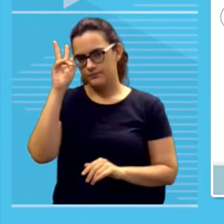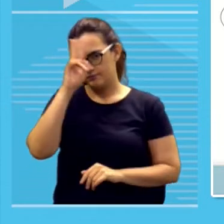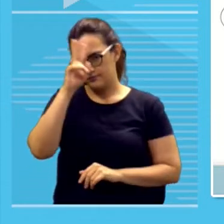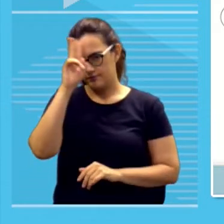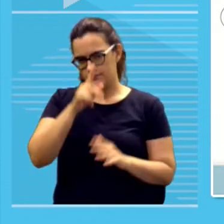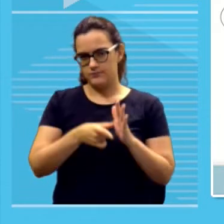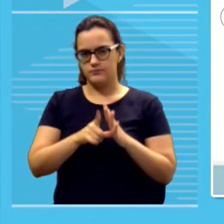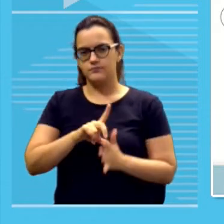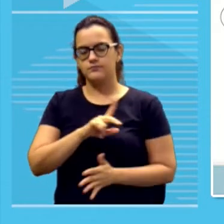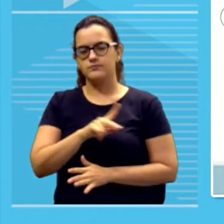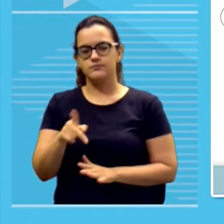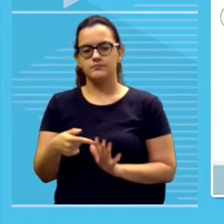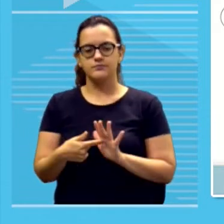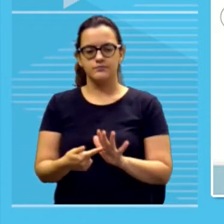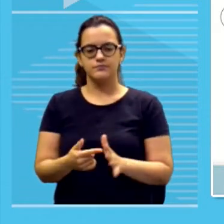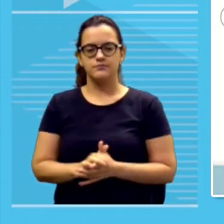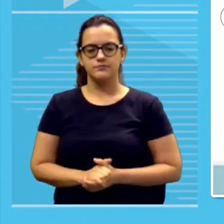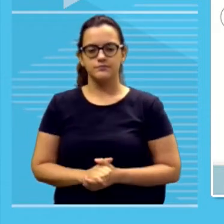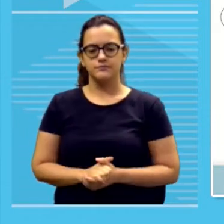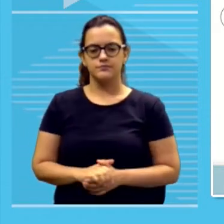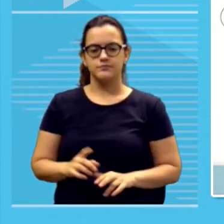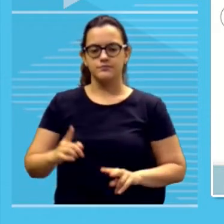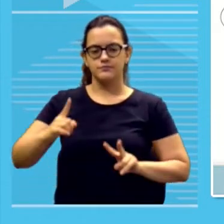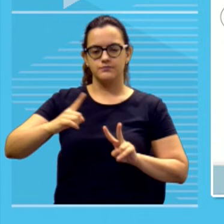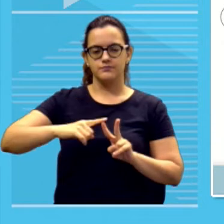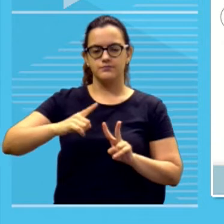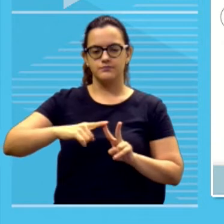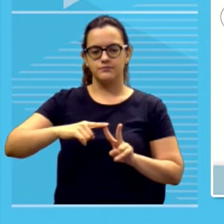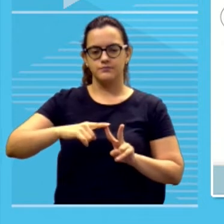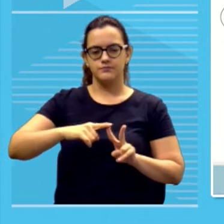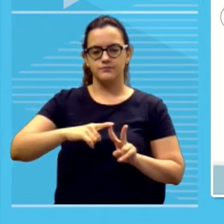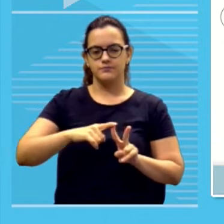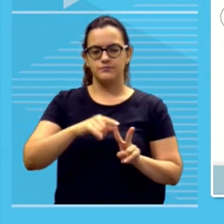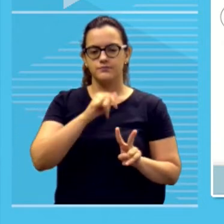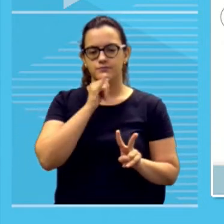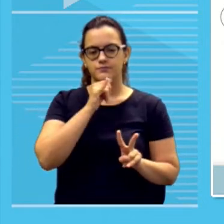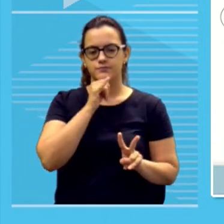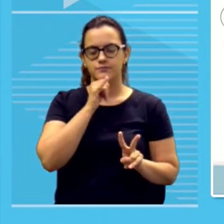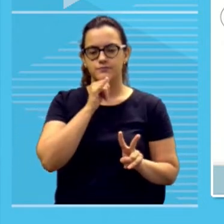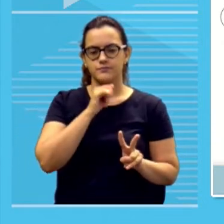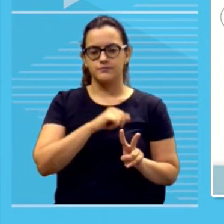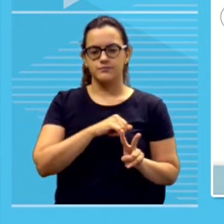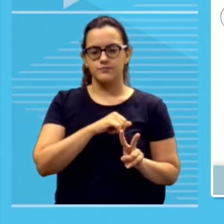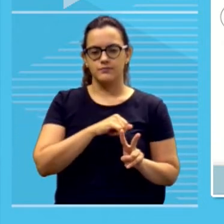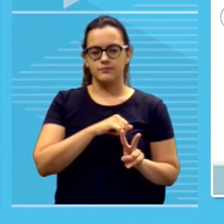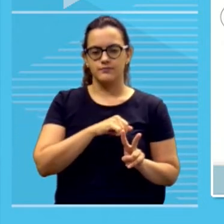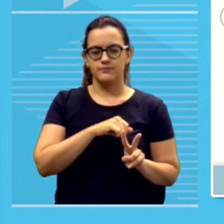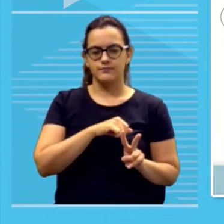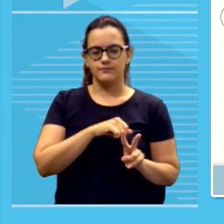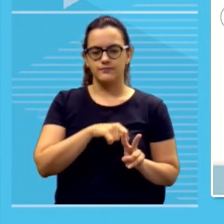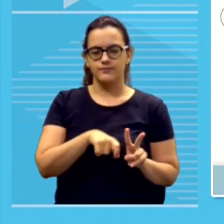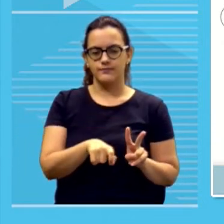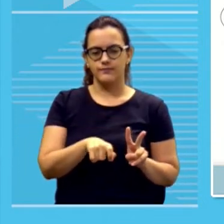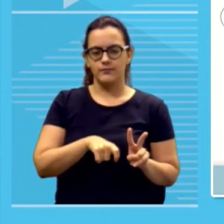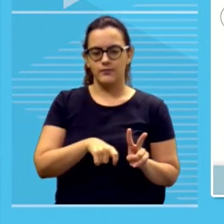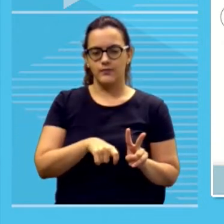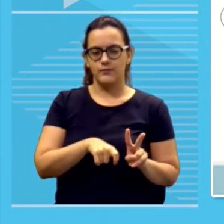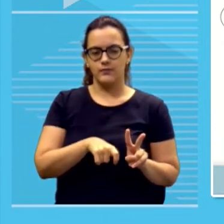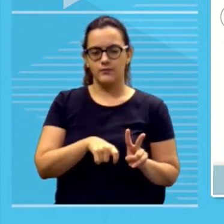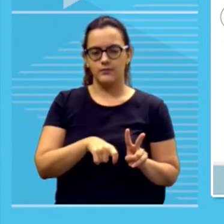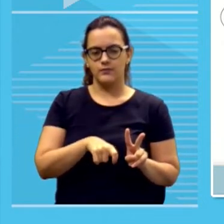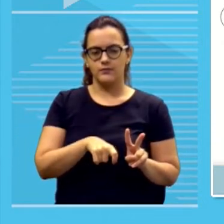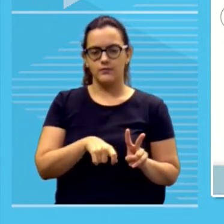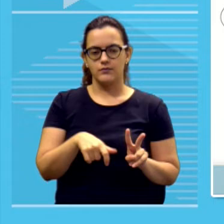vamos lá professor vai ser o x do que menos o x do p